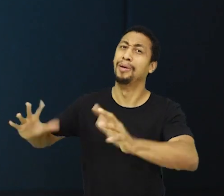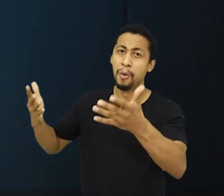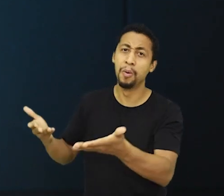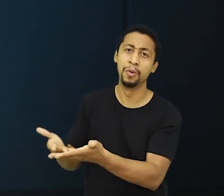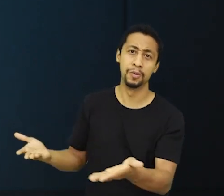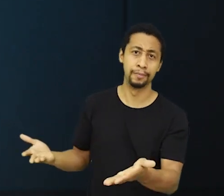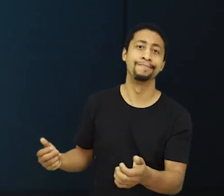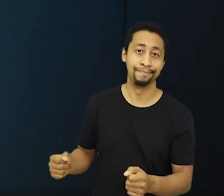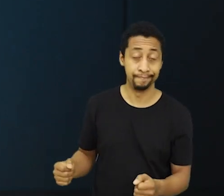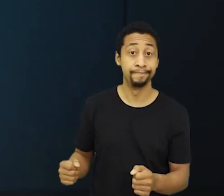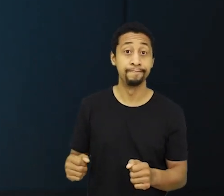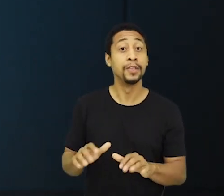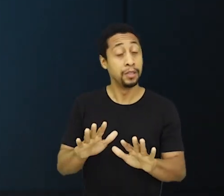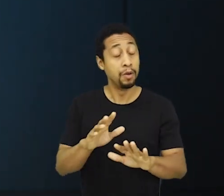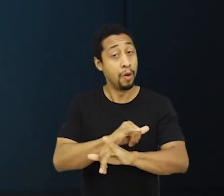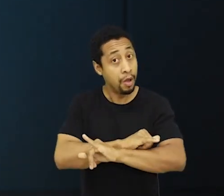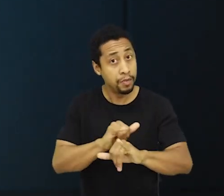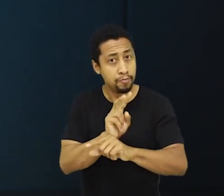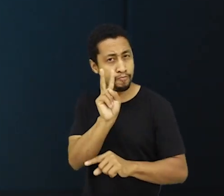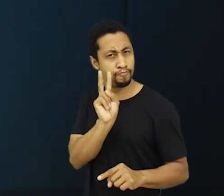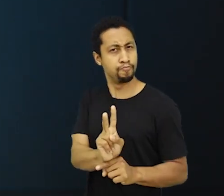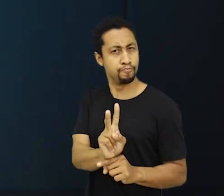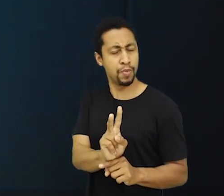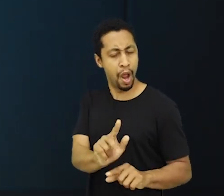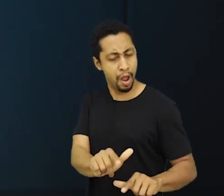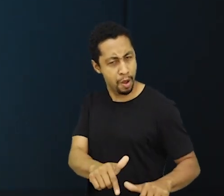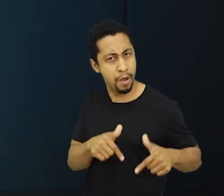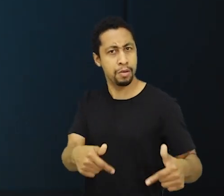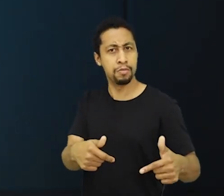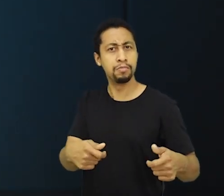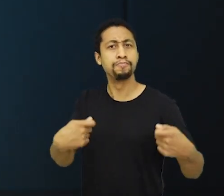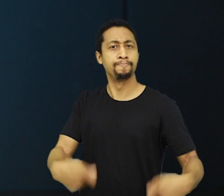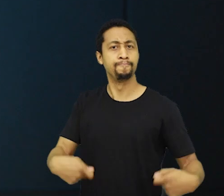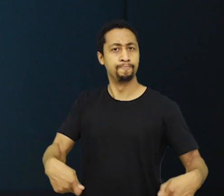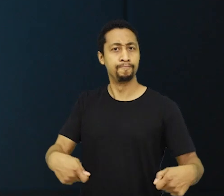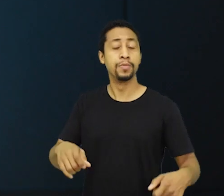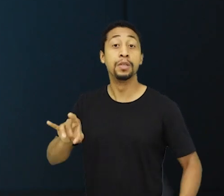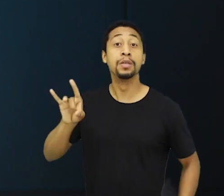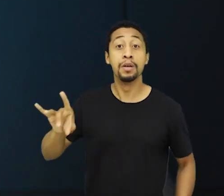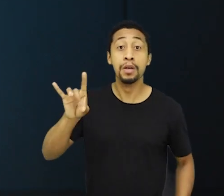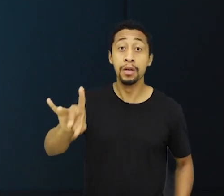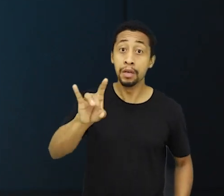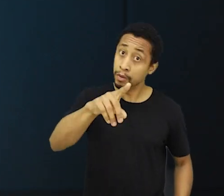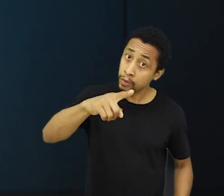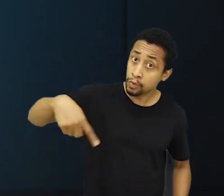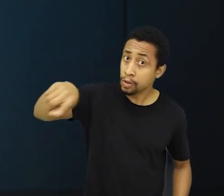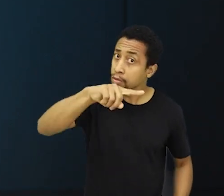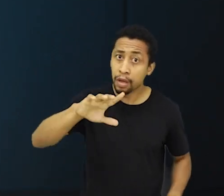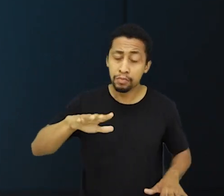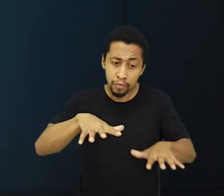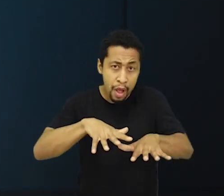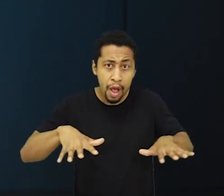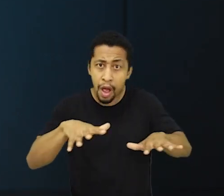Portanto, vigiar e atuar, cada um de nós nas suas circunstâncias